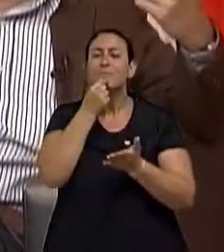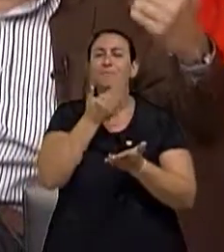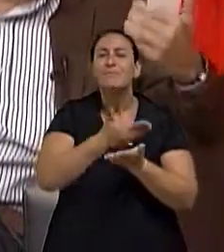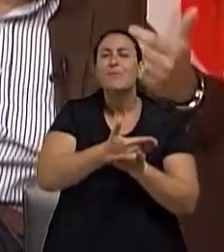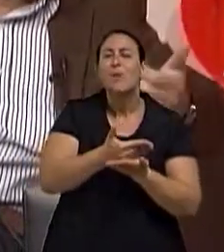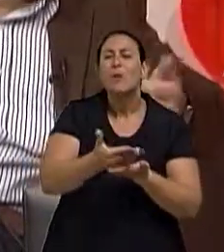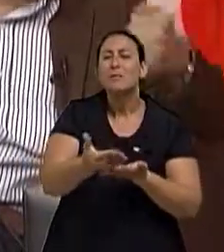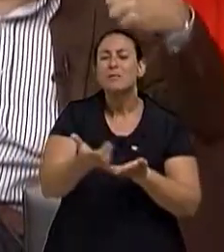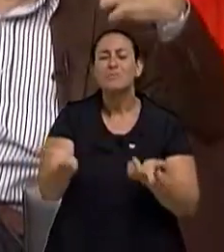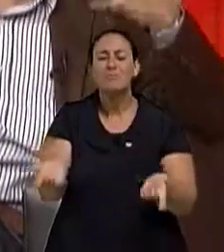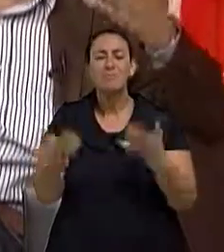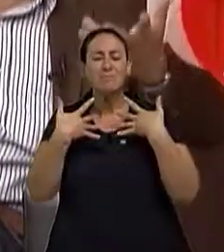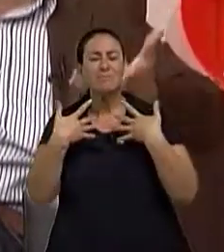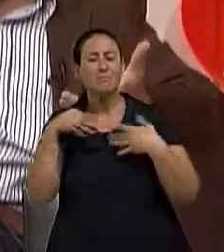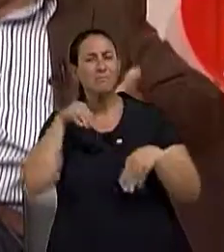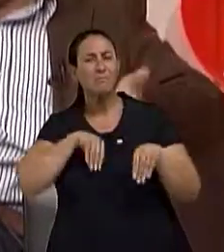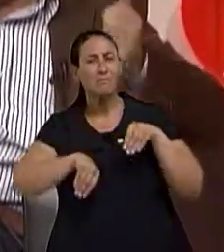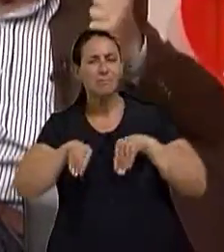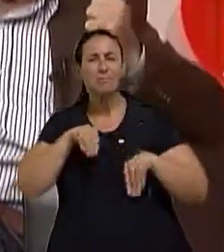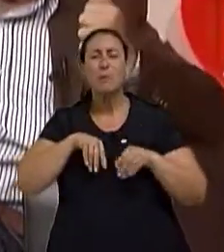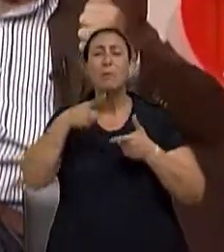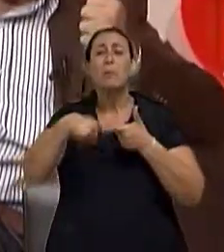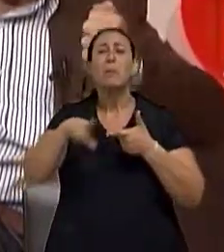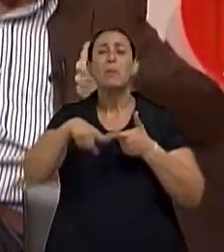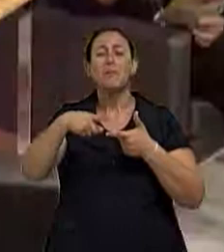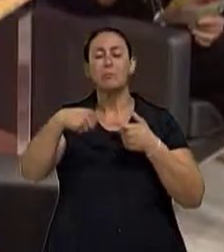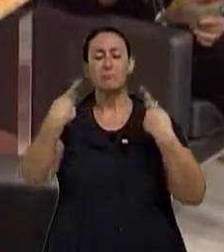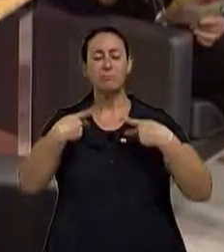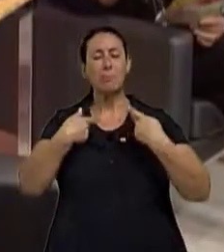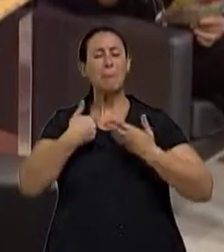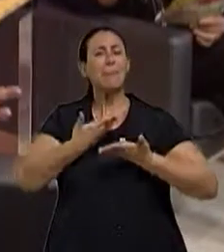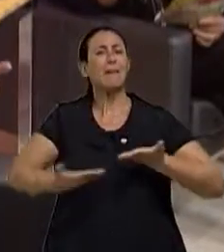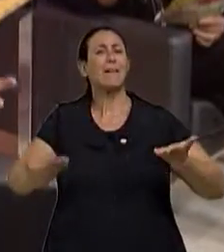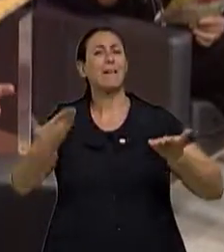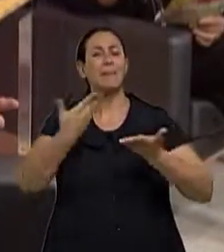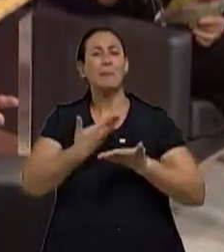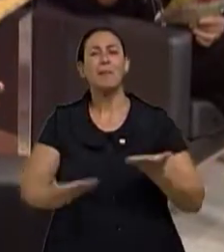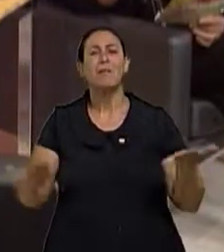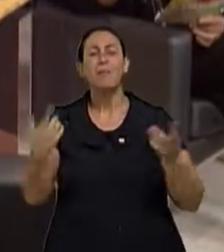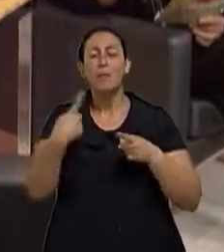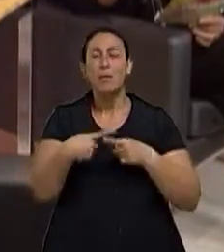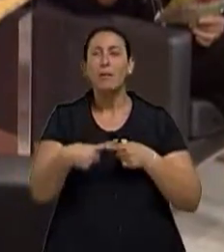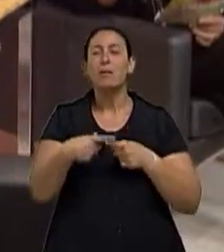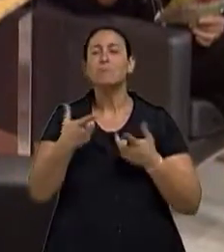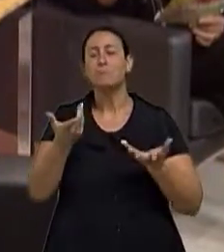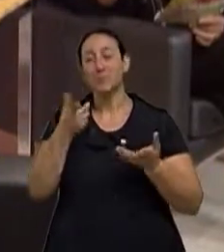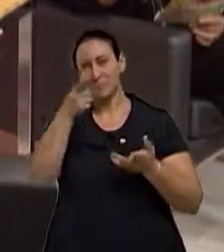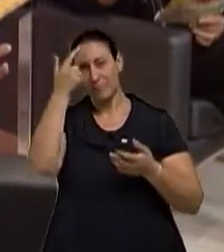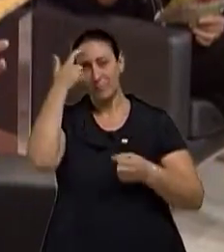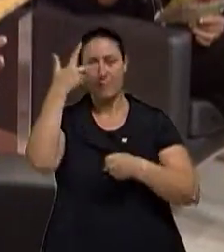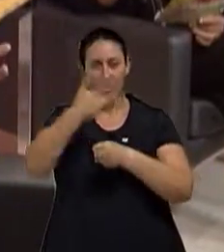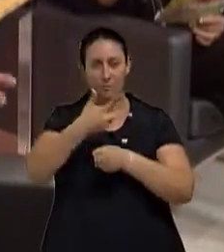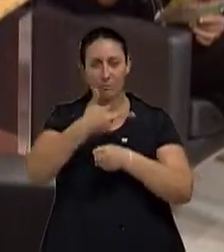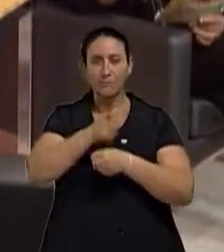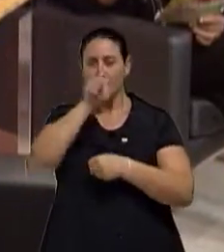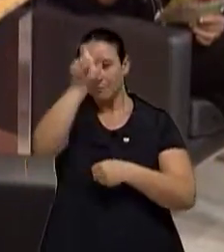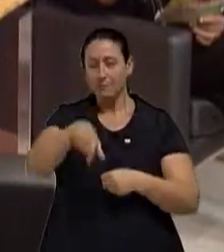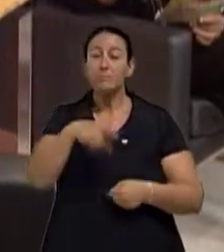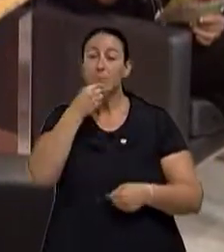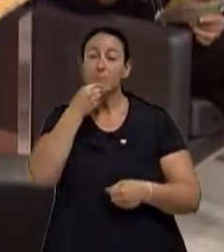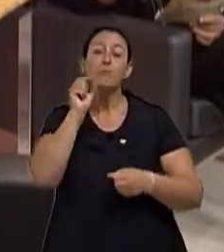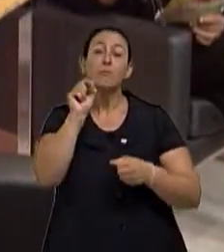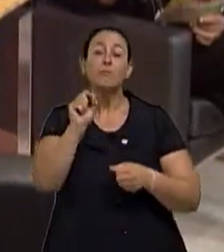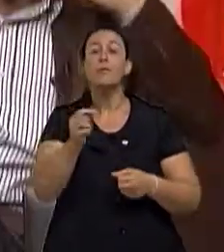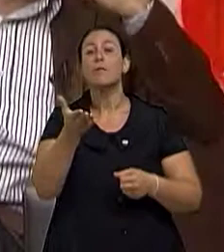capacidades. As perdas não bem resolvidas. Exatamente. É uma questão que a gente também tem que ter em mente. Que o idoso, muitas vezes, começa a ter